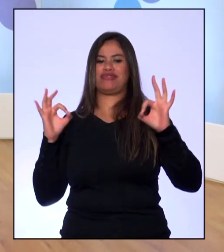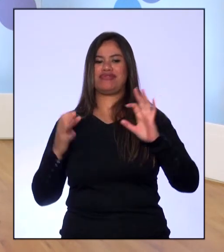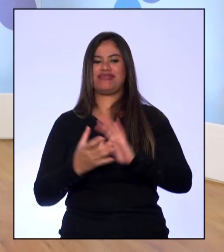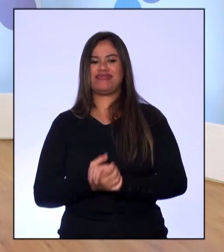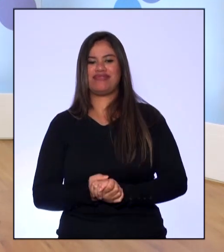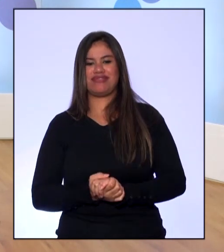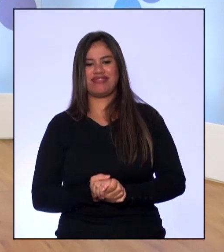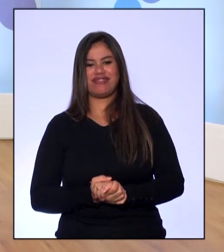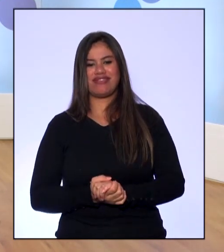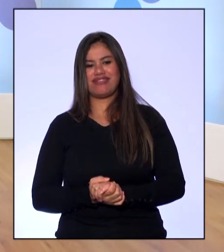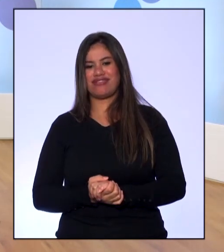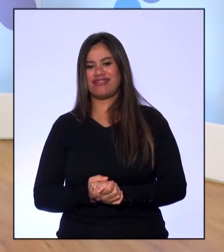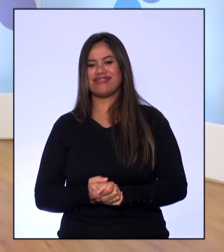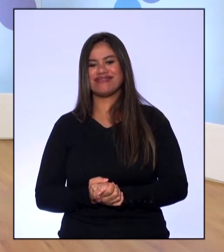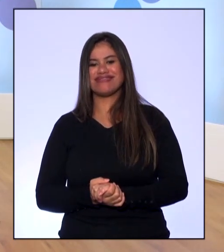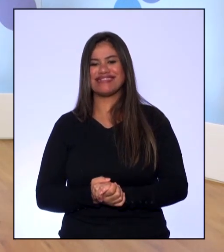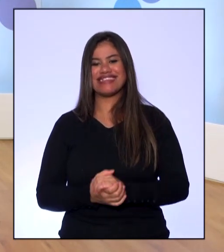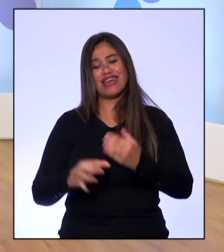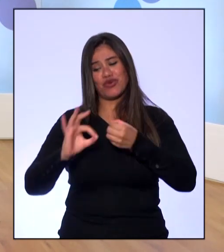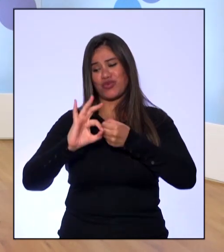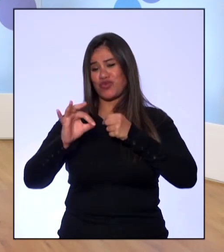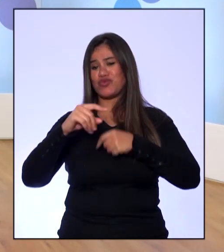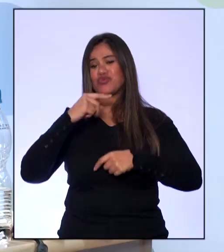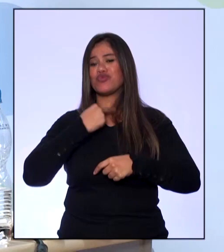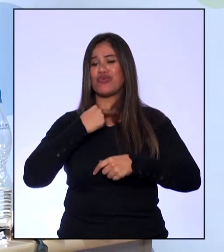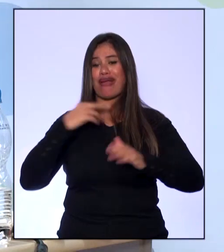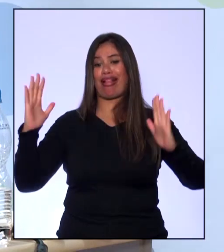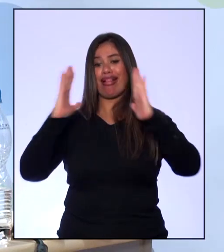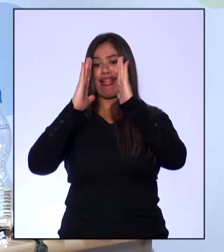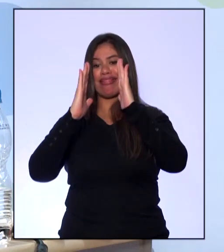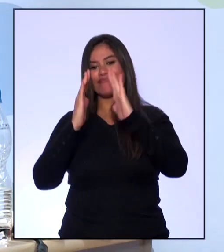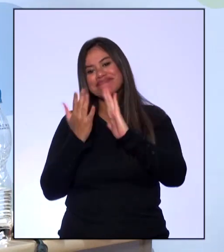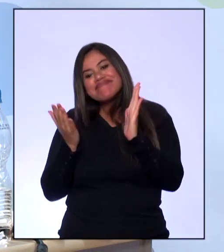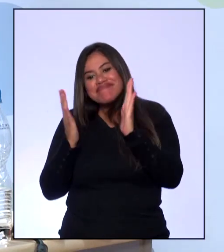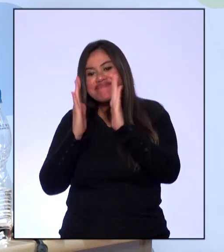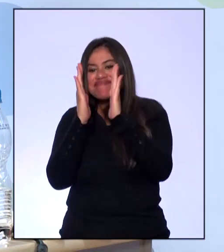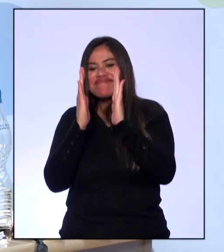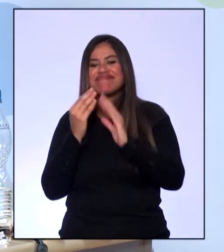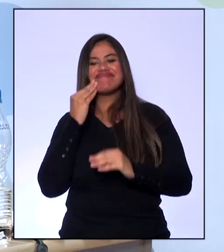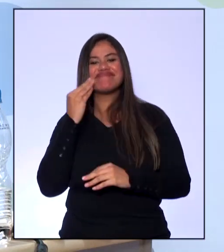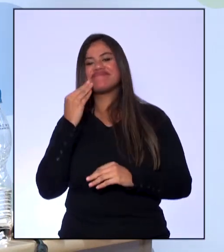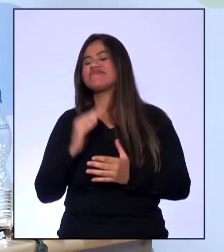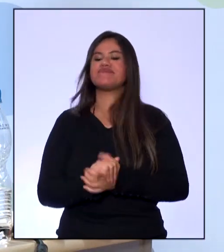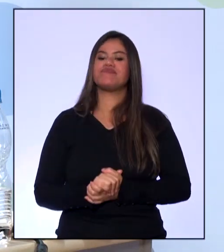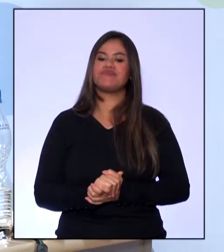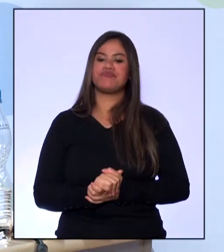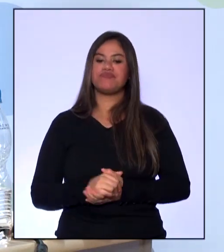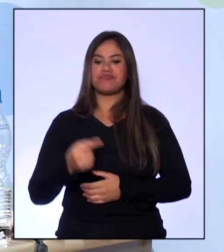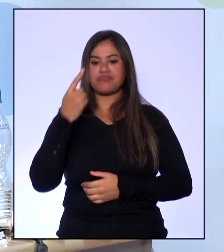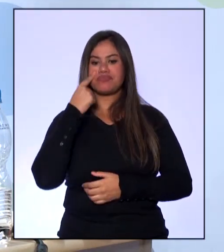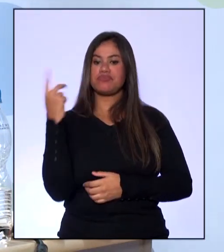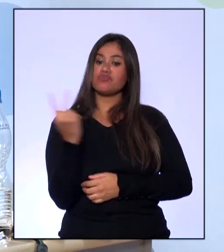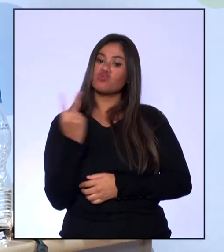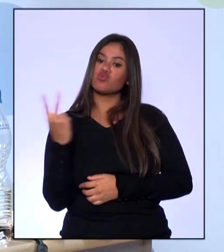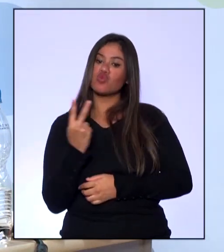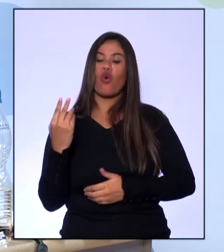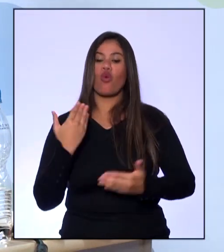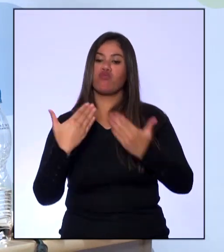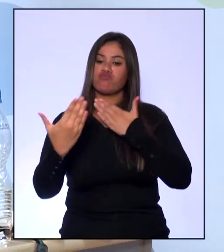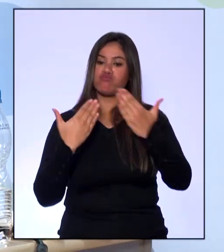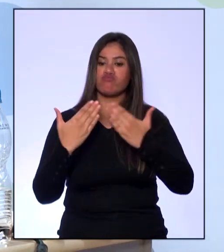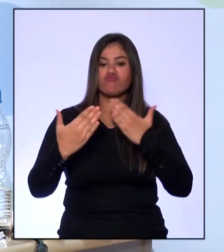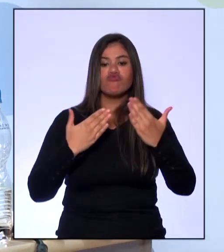ali, toca. Parabéns para nós. Vocês viram que Koji e Kaique estavam falando sobre um